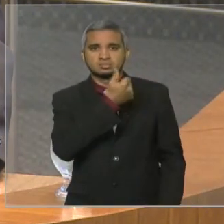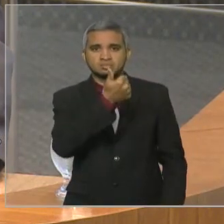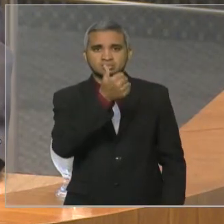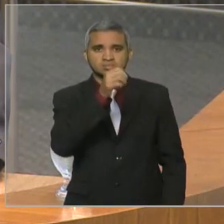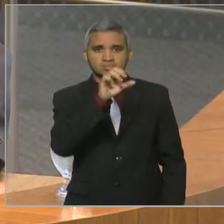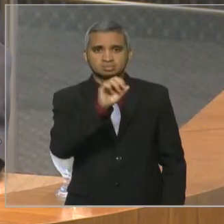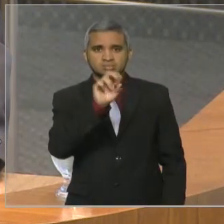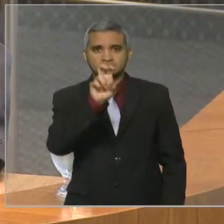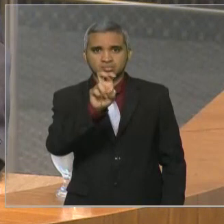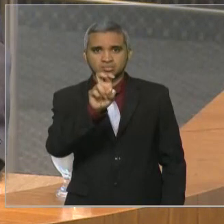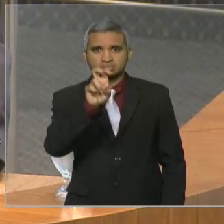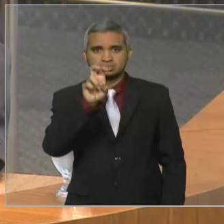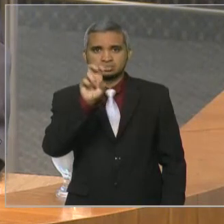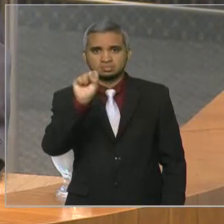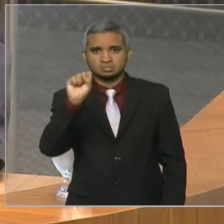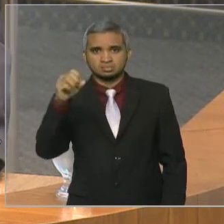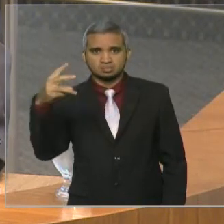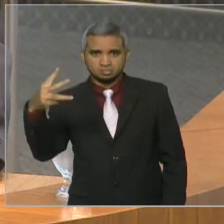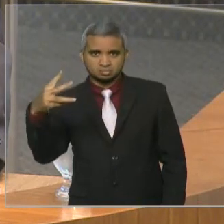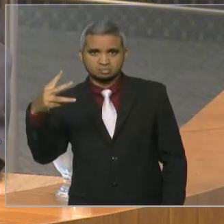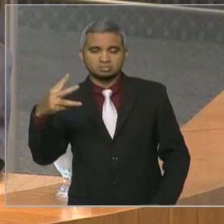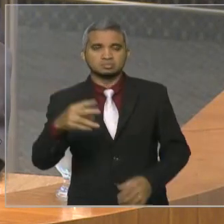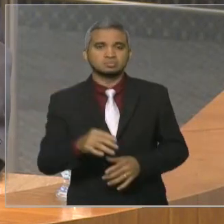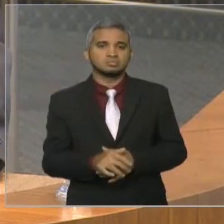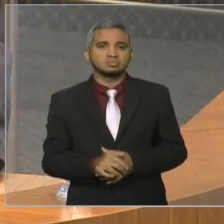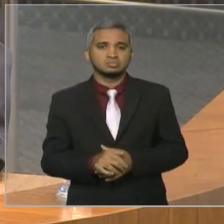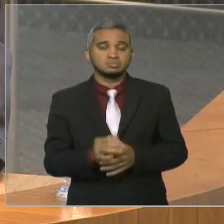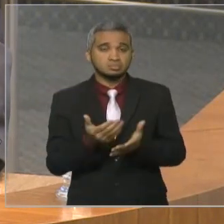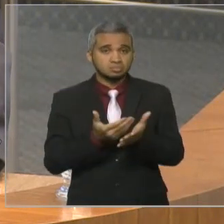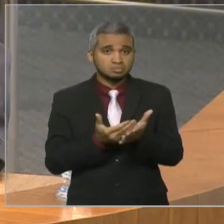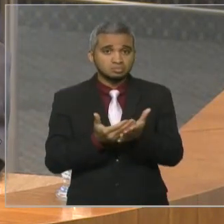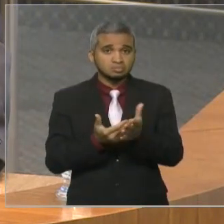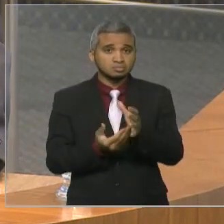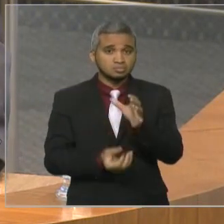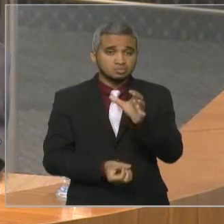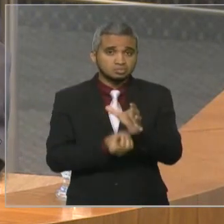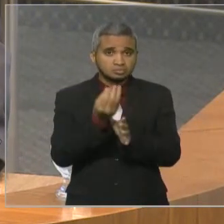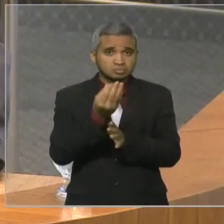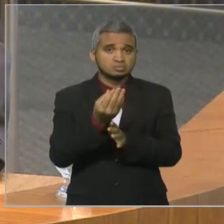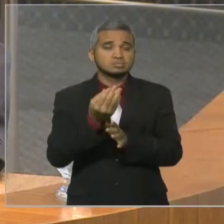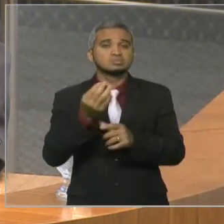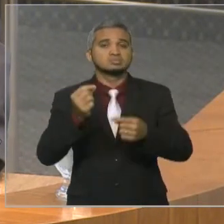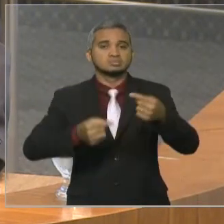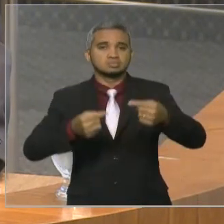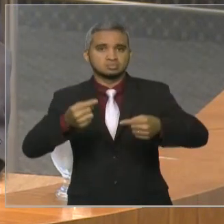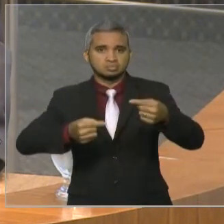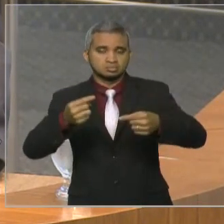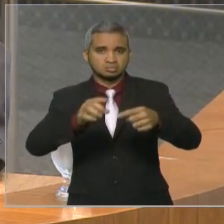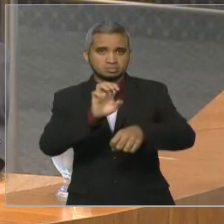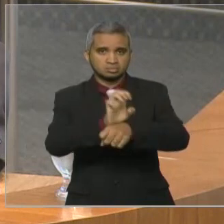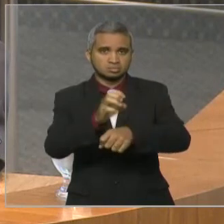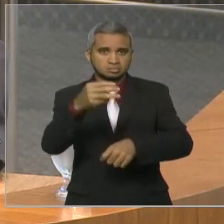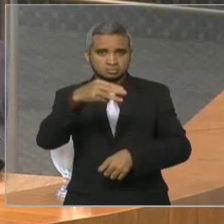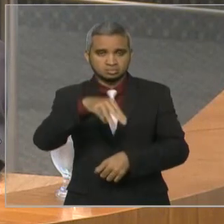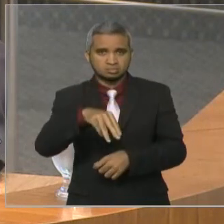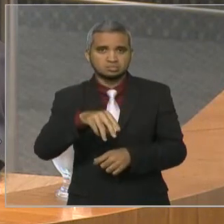10.583, que institui a política estadual de cofinanciamento de atenção primária em saúde do Estado do Maranhão.